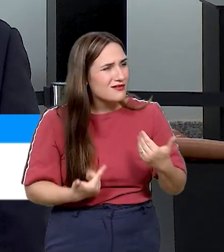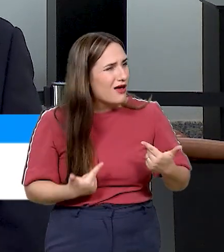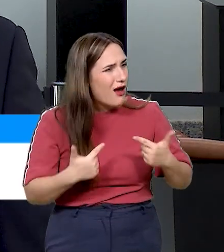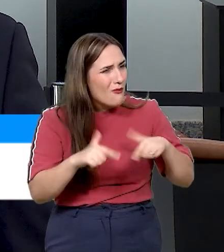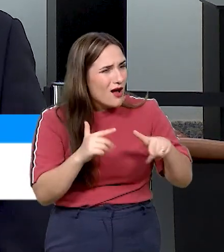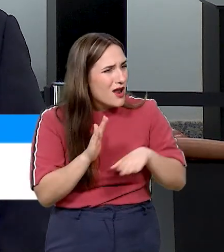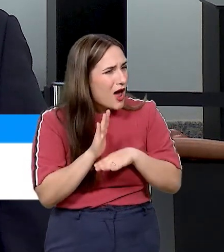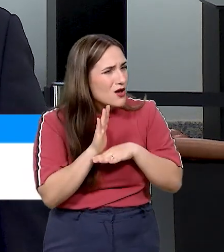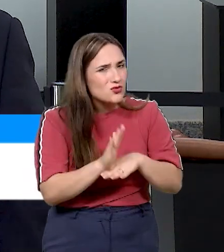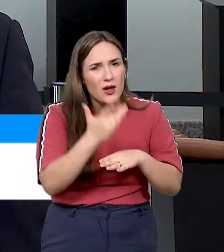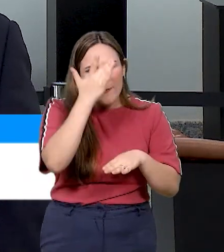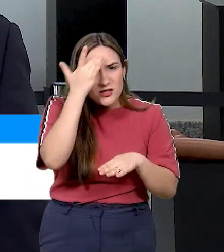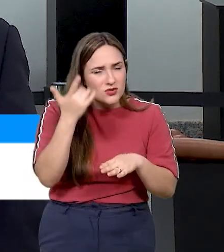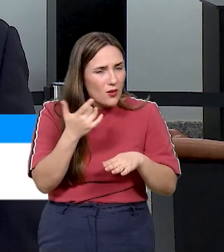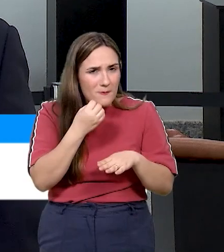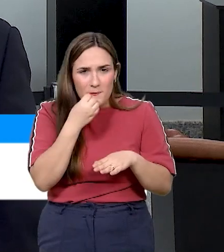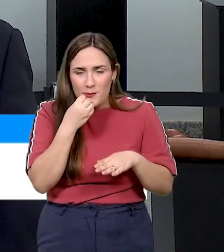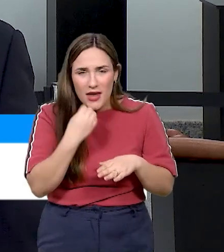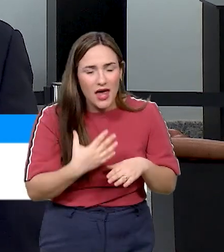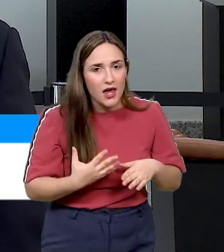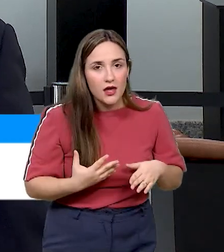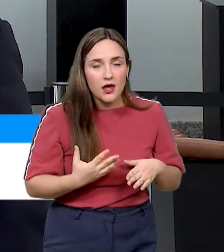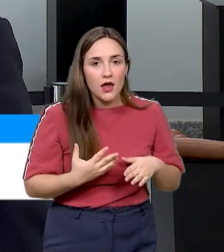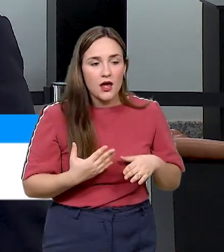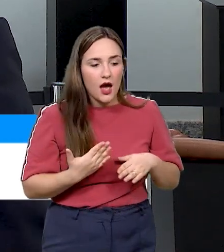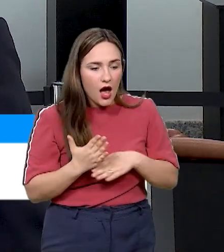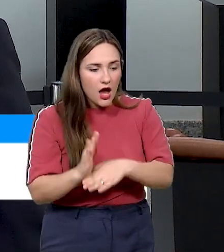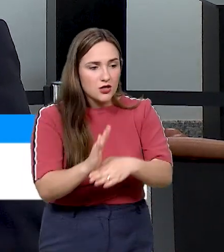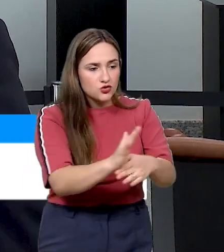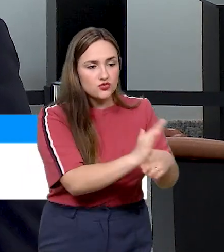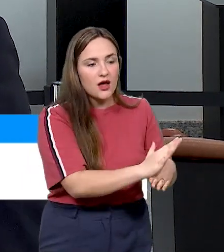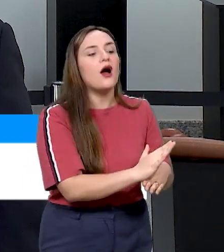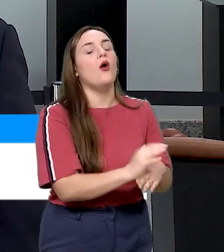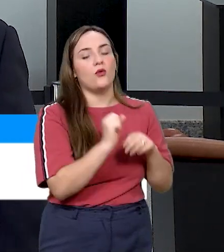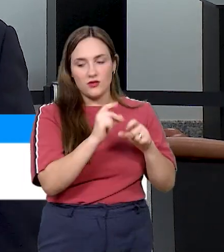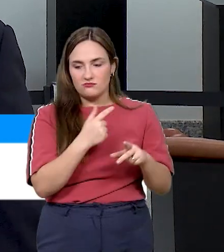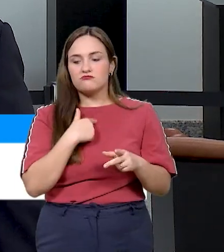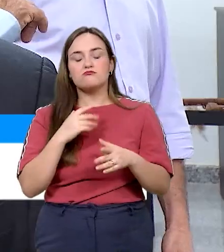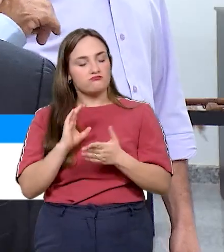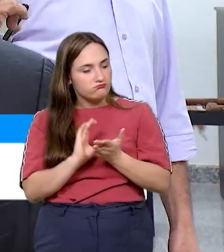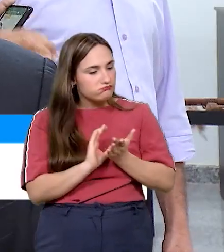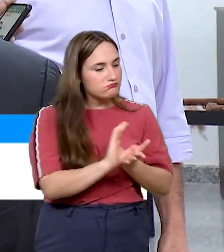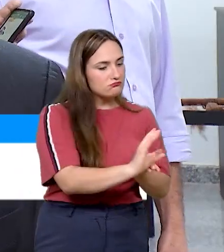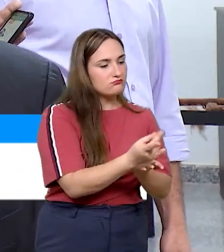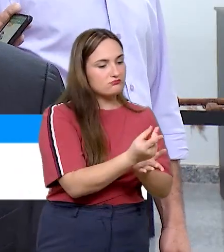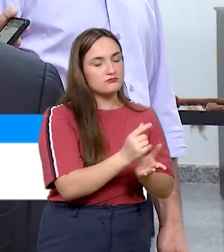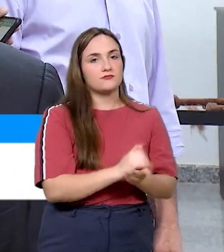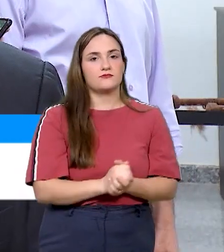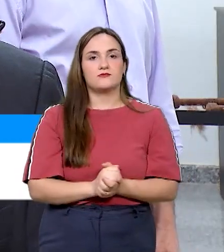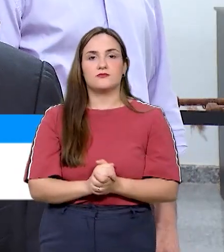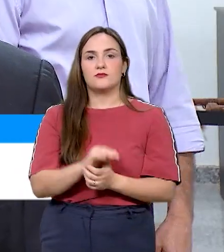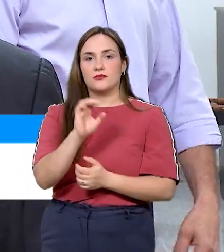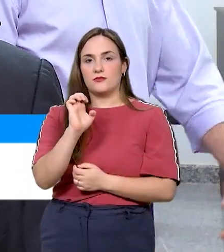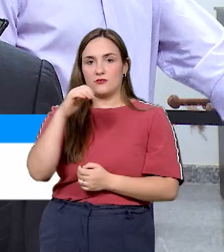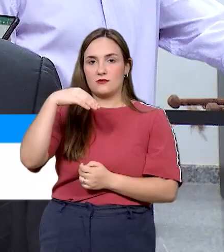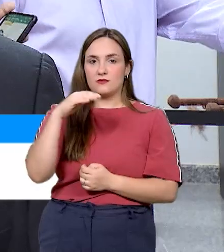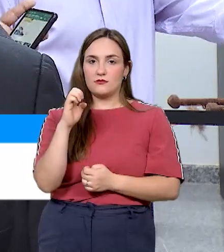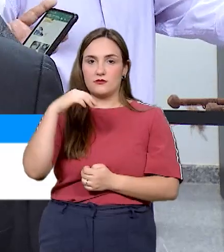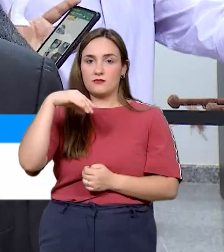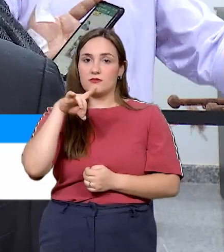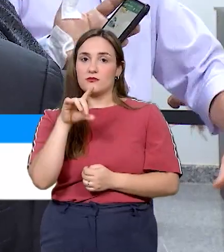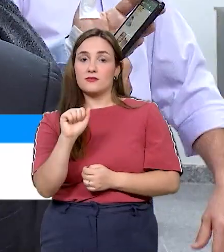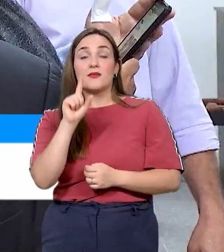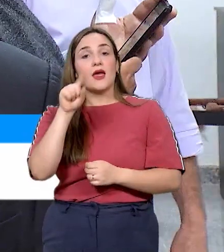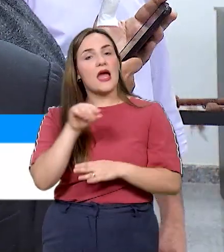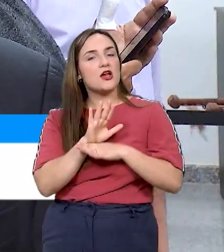despreendimento, o amor, a dedicação dessas pessoas que dão o melhor de si em favor dos outros. As emendas parlamentares fazem um papel